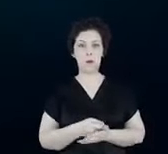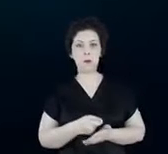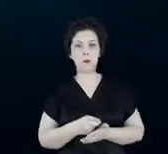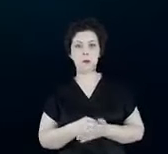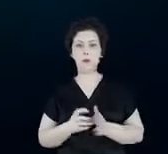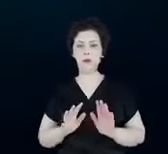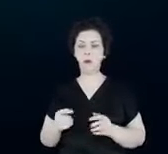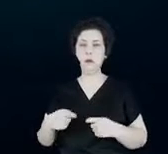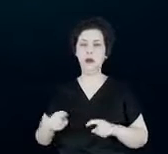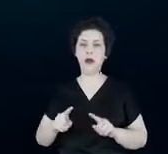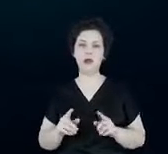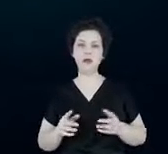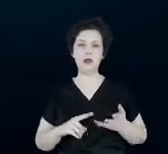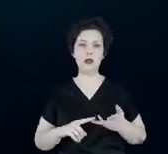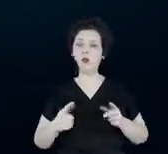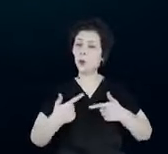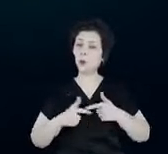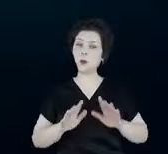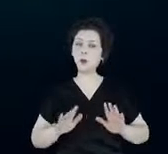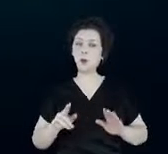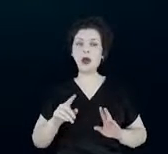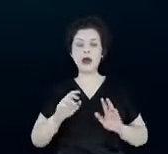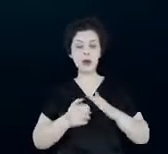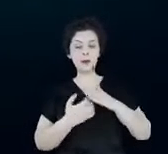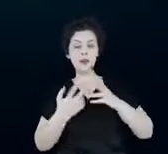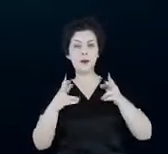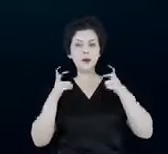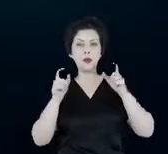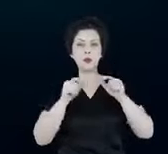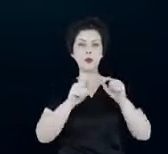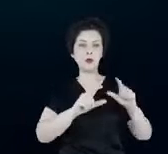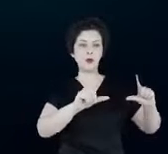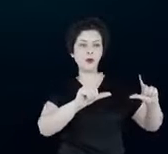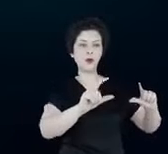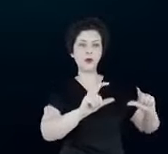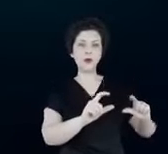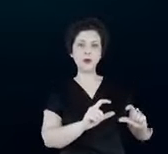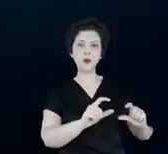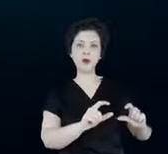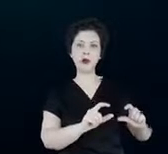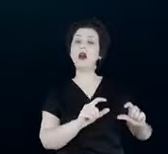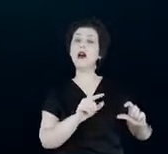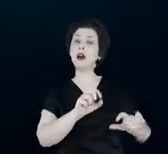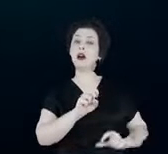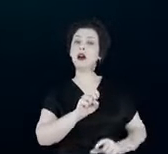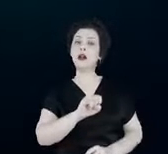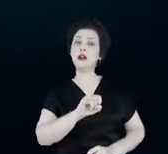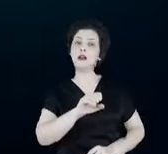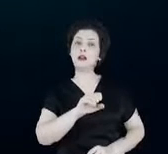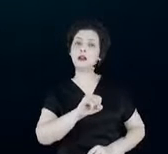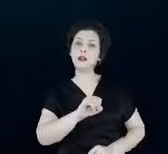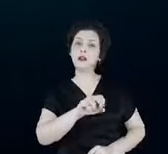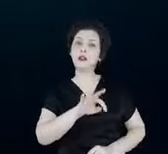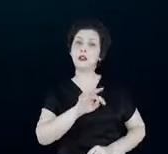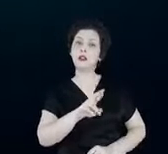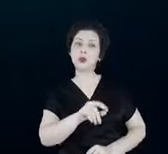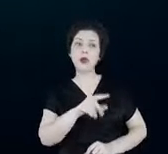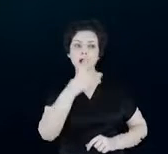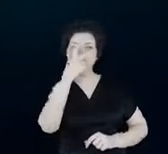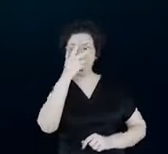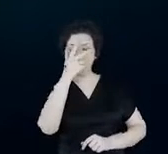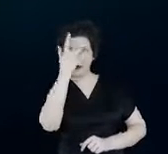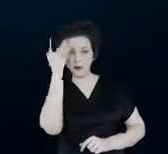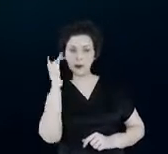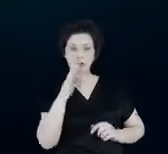reembolso e certo ele certo e que que é isso a empresa percebeu que caiu a sinistralidade porque agora as pessoas não sabão roubando o